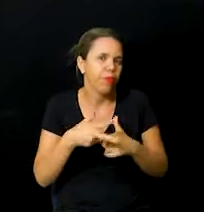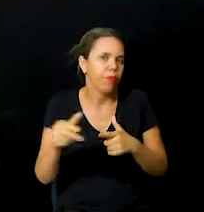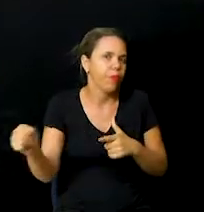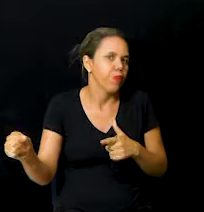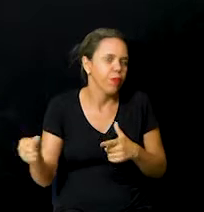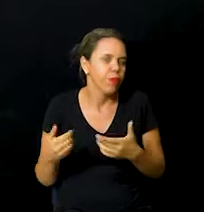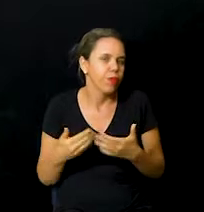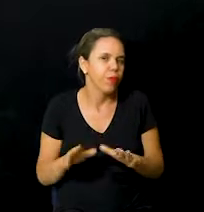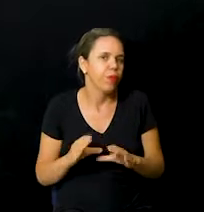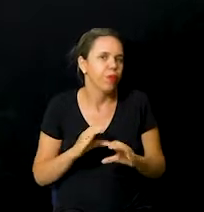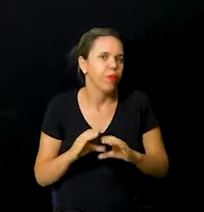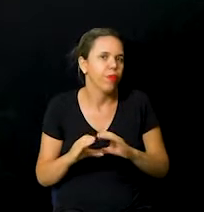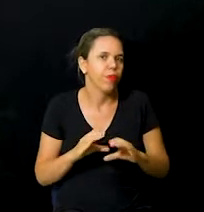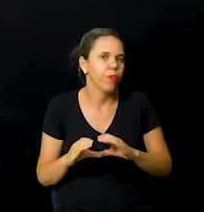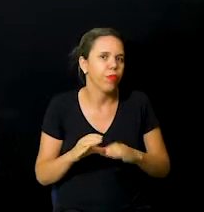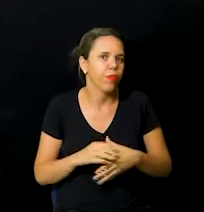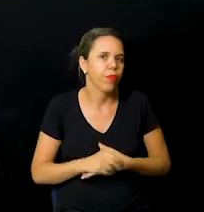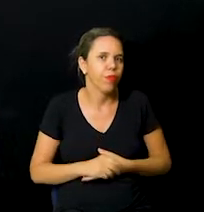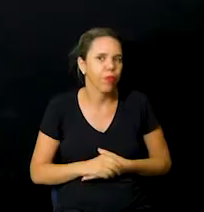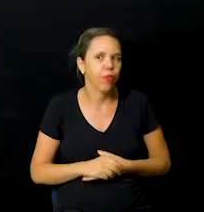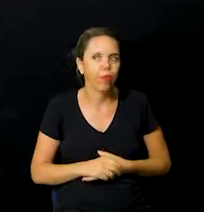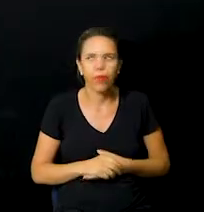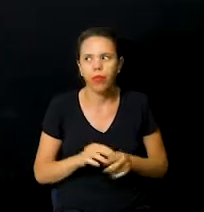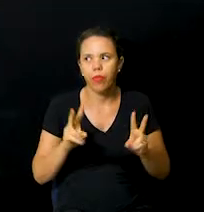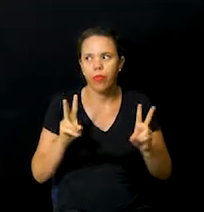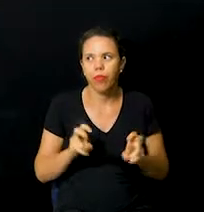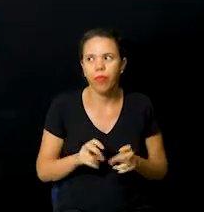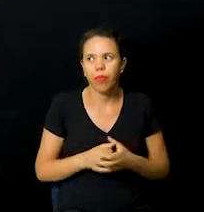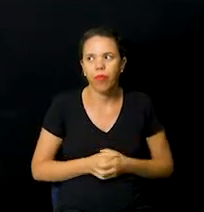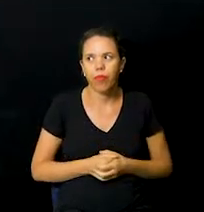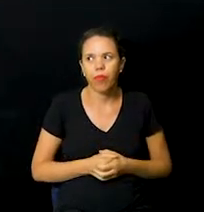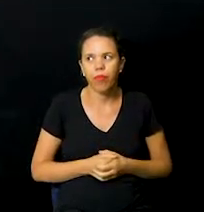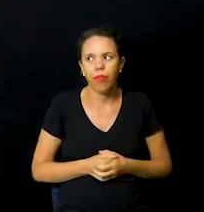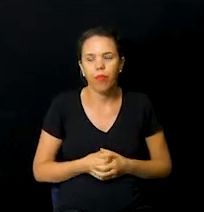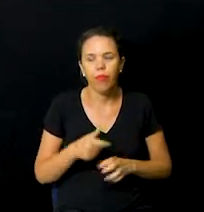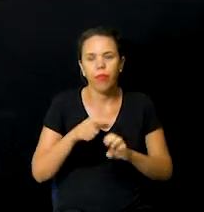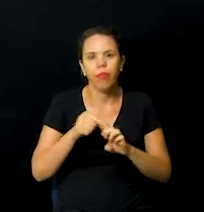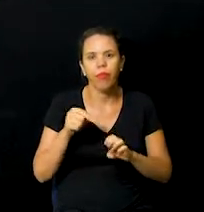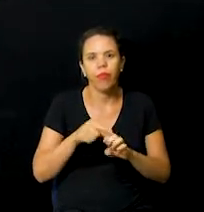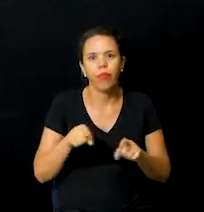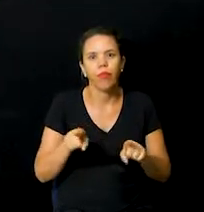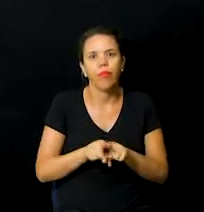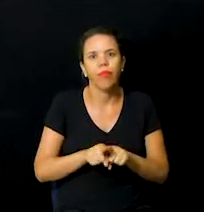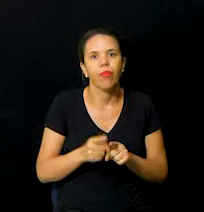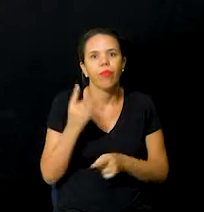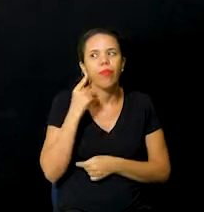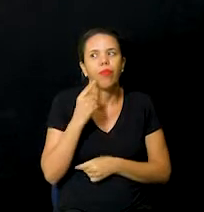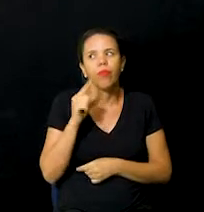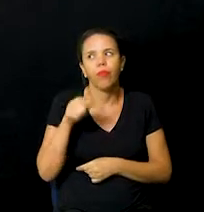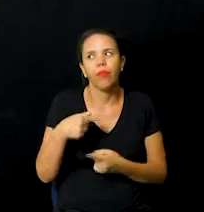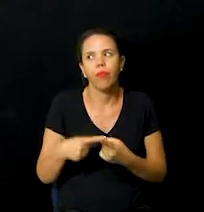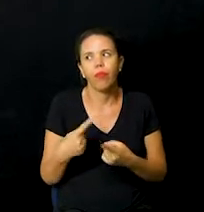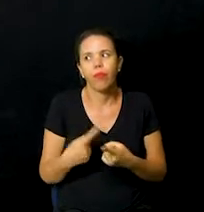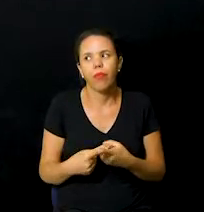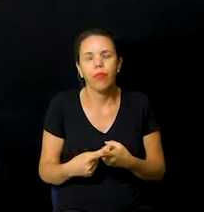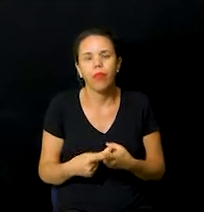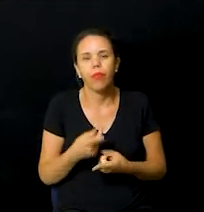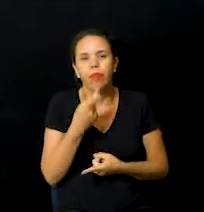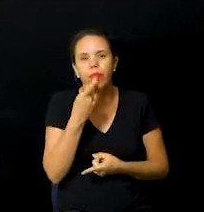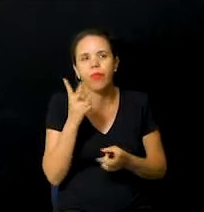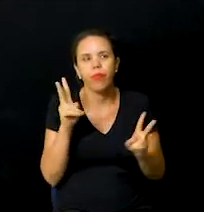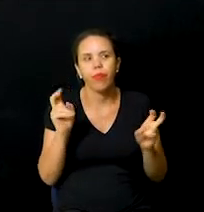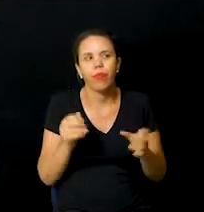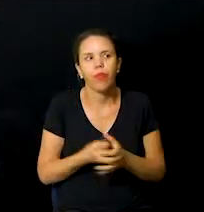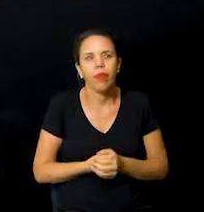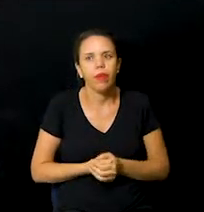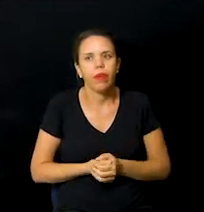barreiras e colocando essa questão do empreendedorismo também para a pessoa surda. Até porque, Aline, quando a